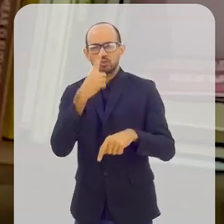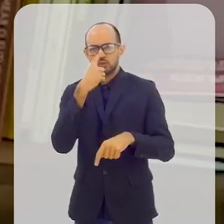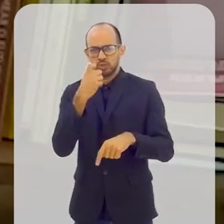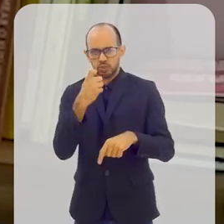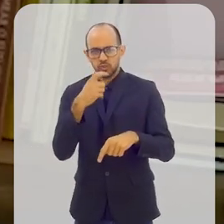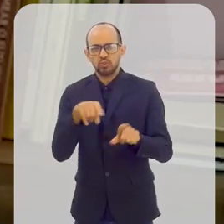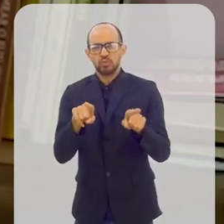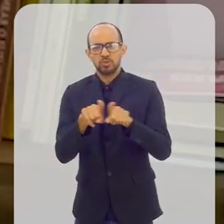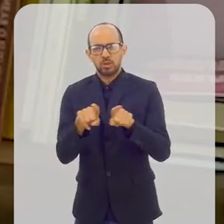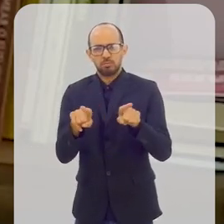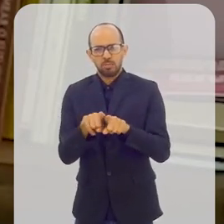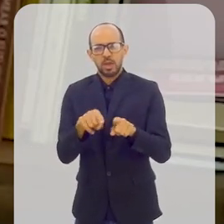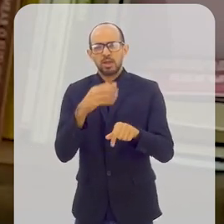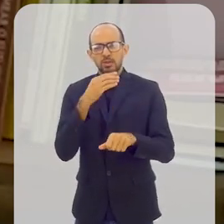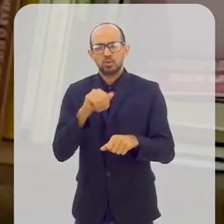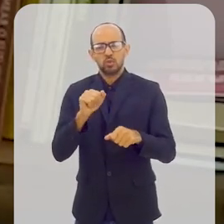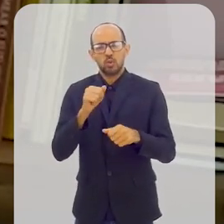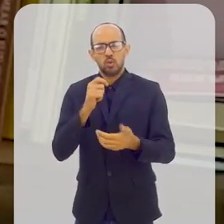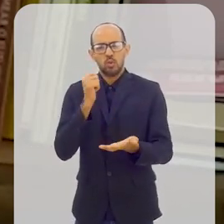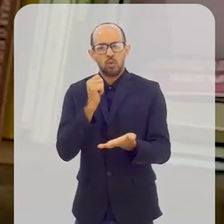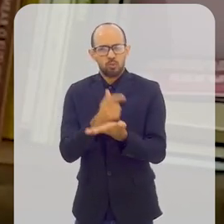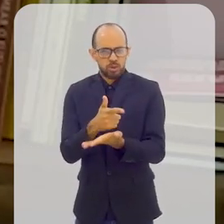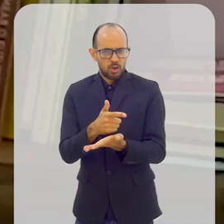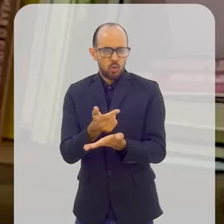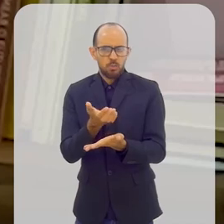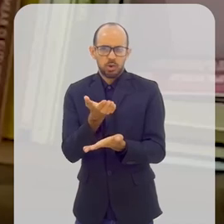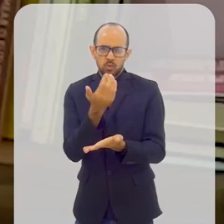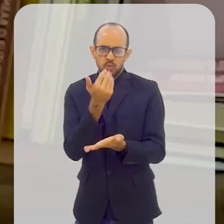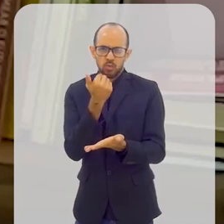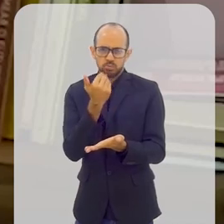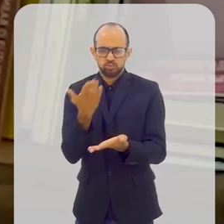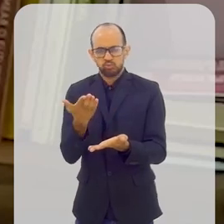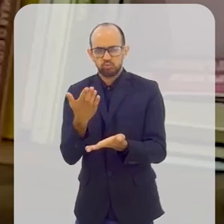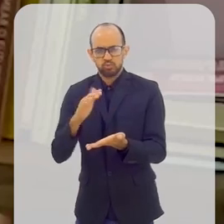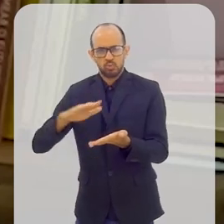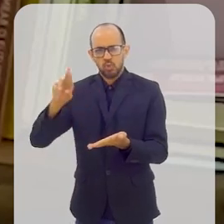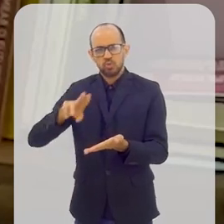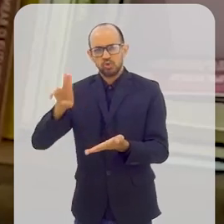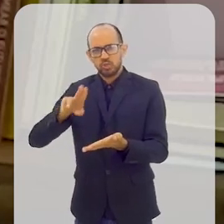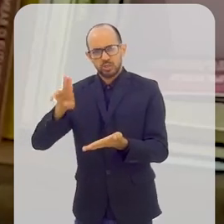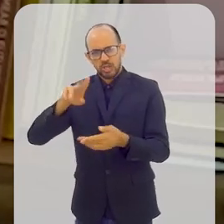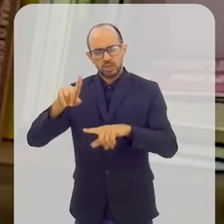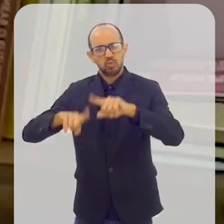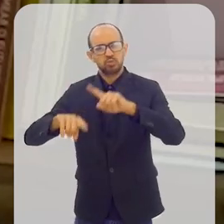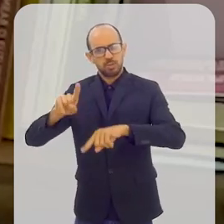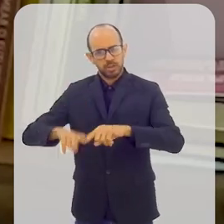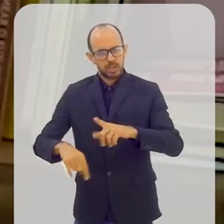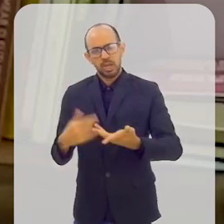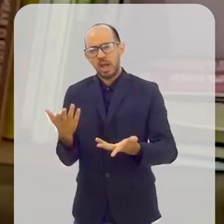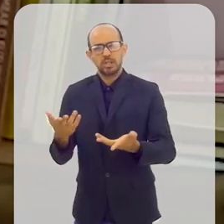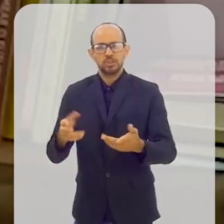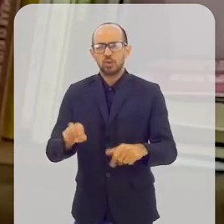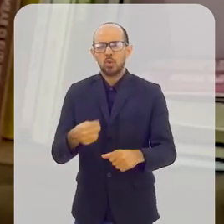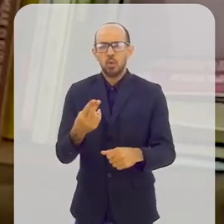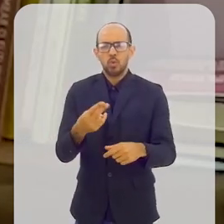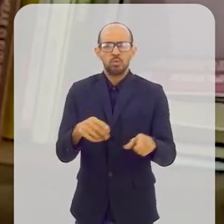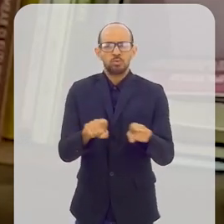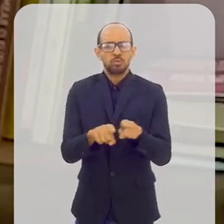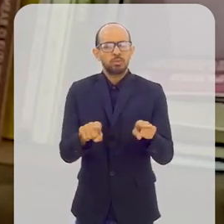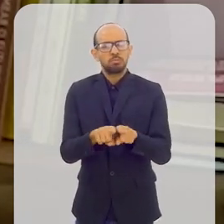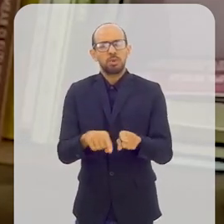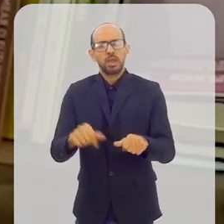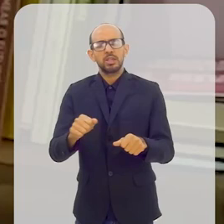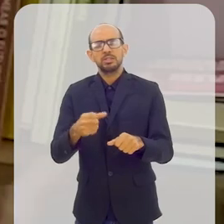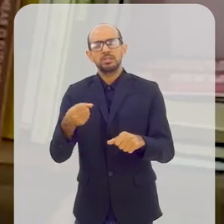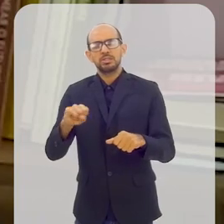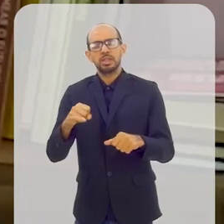os resíduos, qual é a responsabilidade do consumo. Se isso tem a ver com consumo, ou não tem a ver, ou tem a ver com a